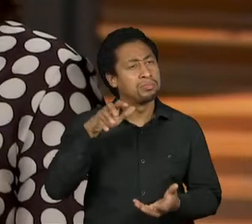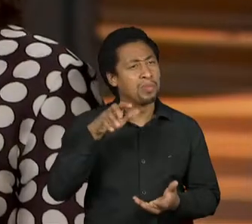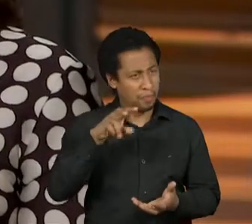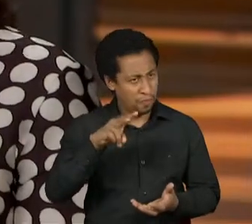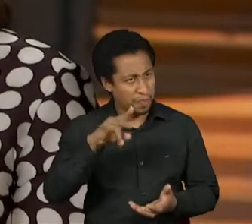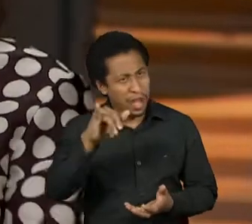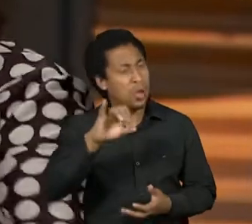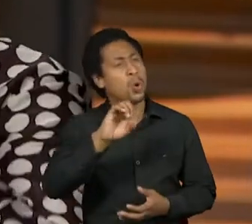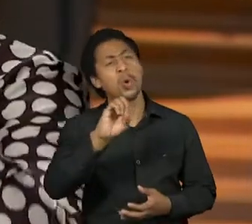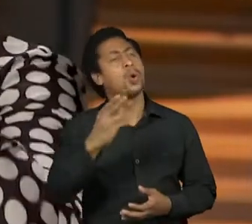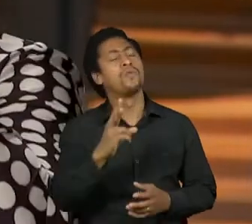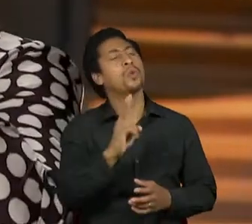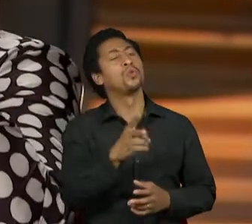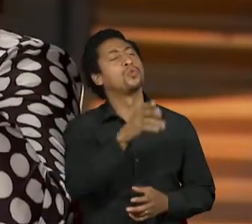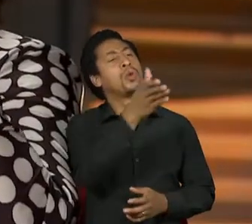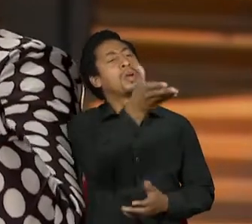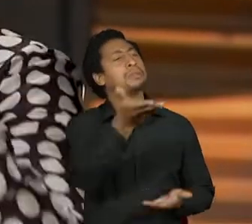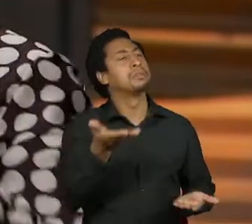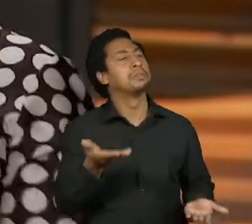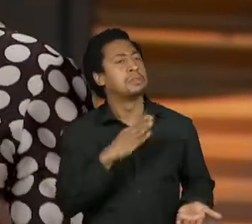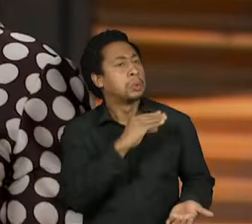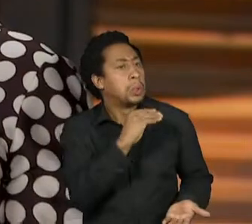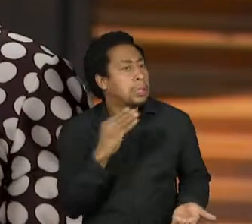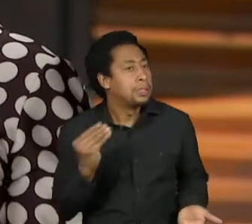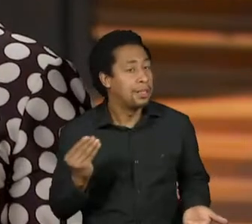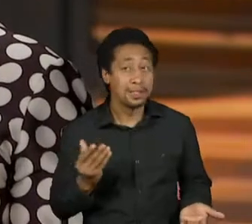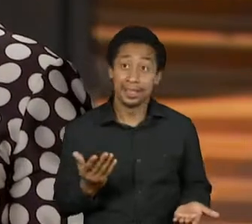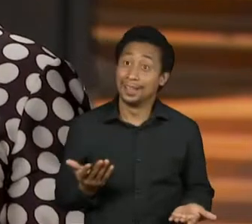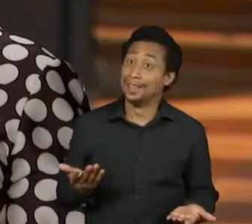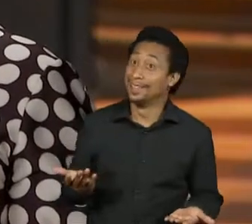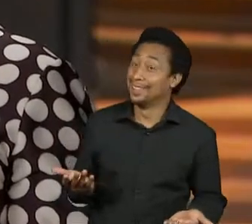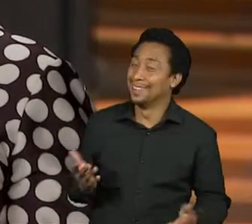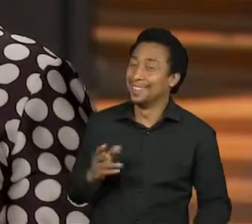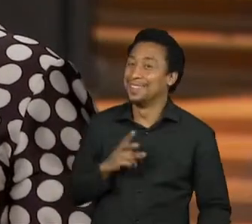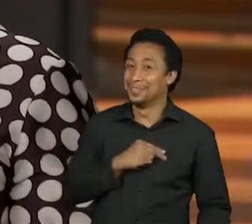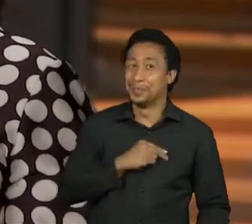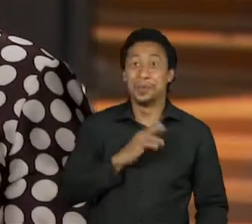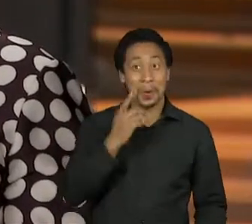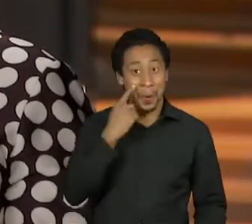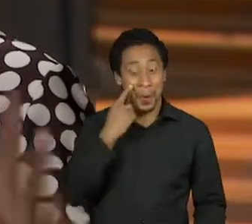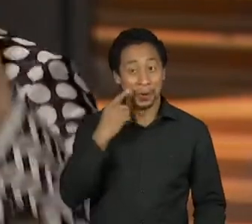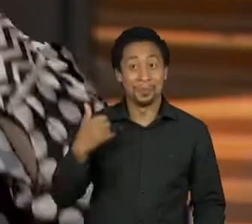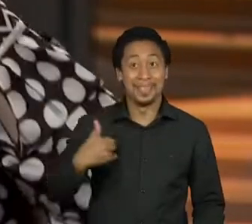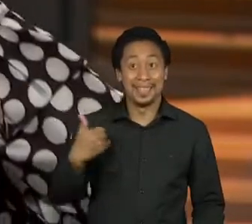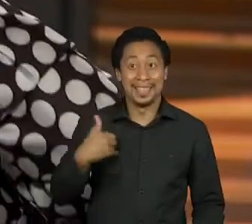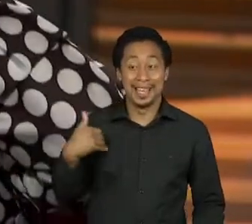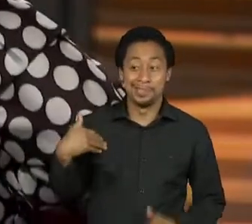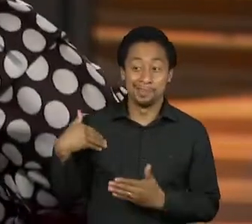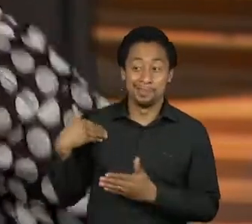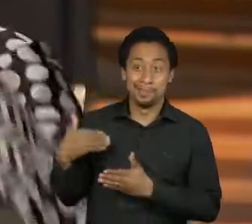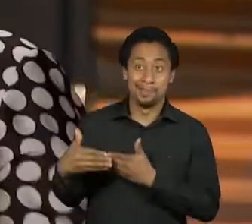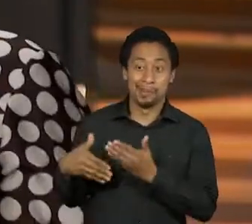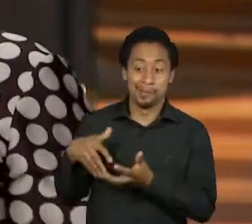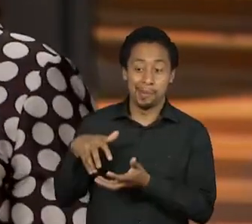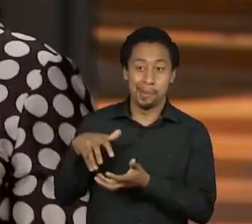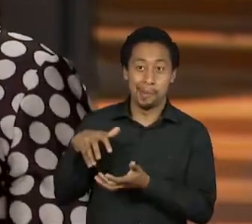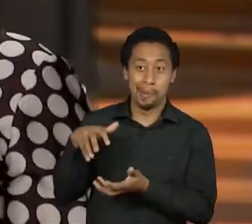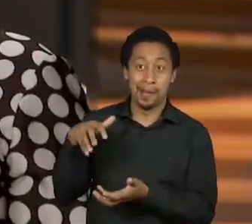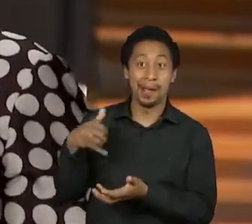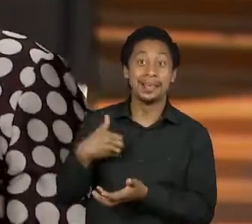não já tô bem bem né eu falo que até os 50 é fácil depois você chega no 60